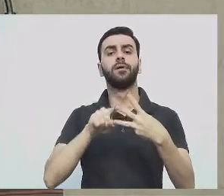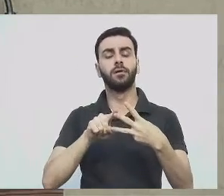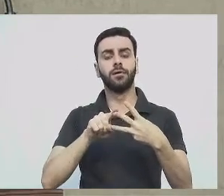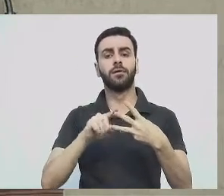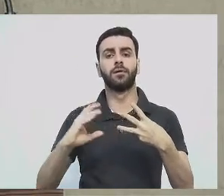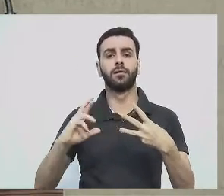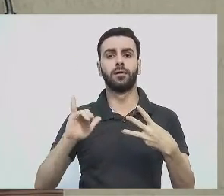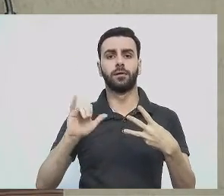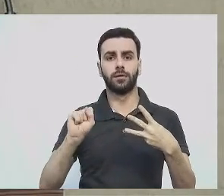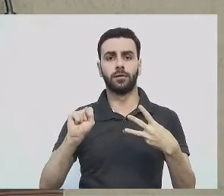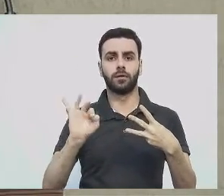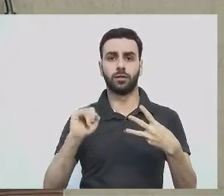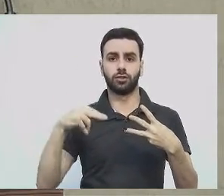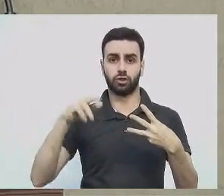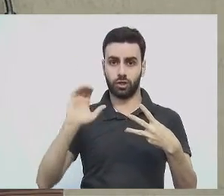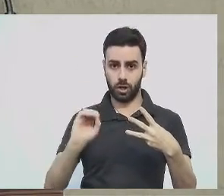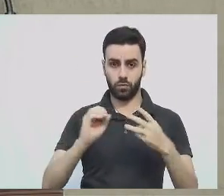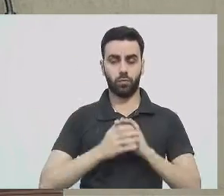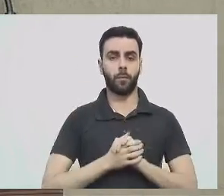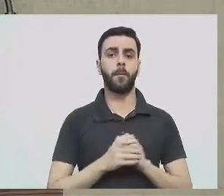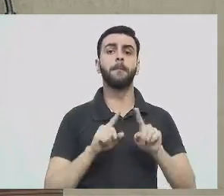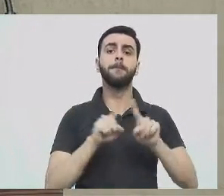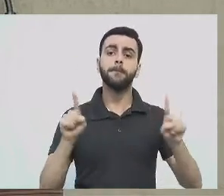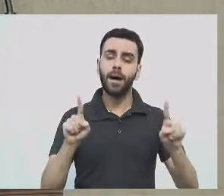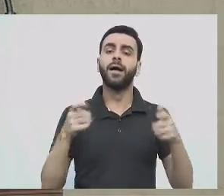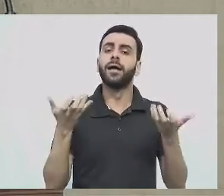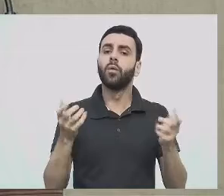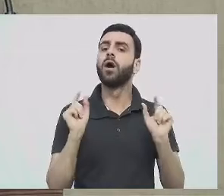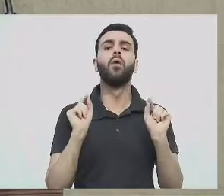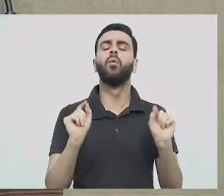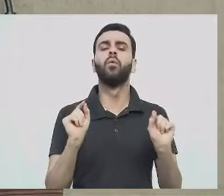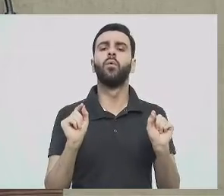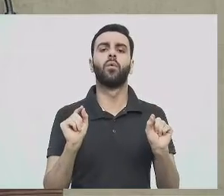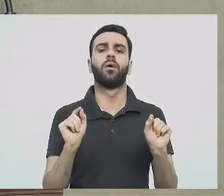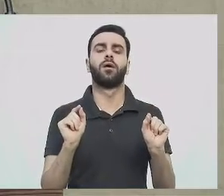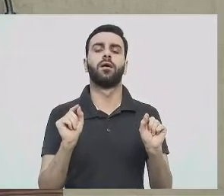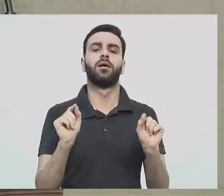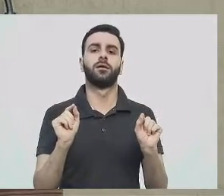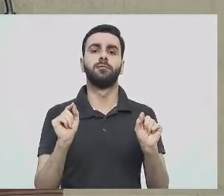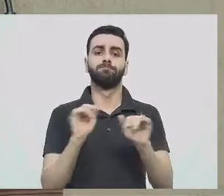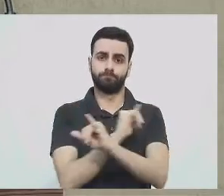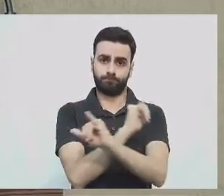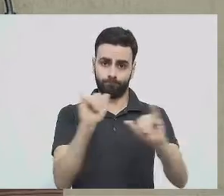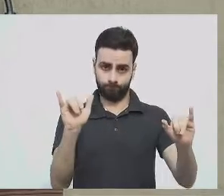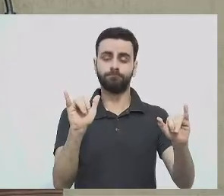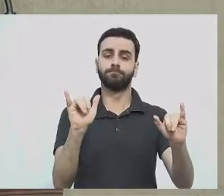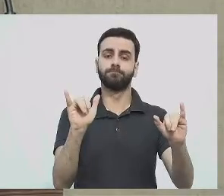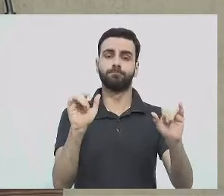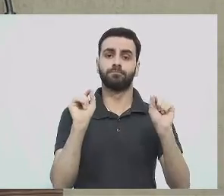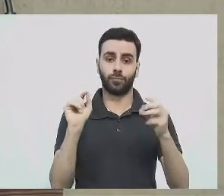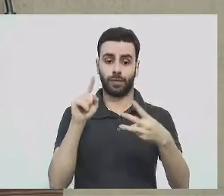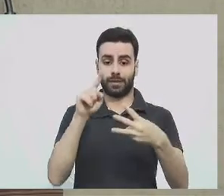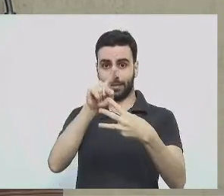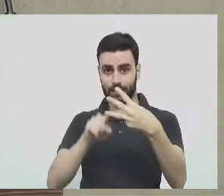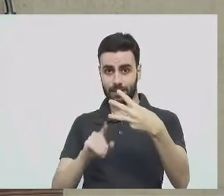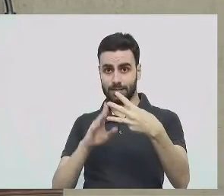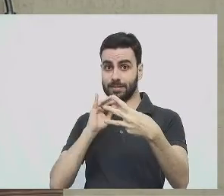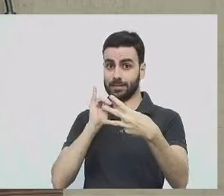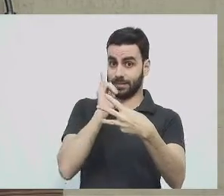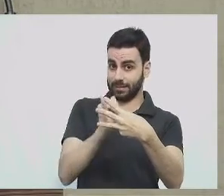o Cristiano Motolink. Mas desde já eu que pediria, e vou dizer para vocês